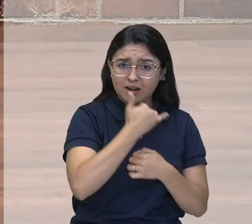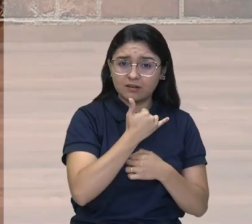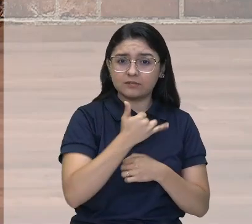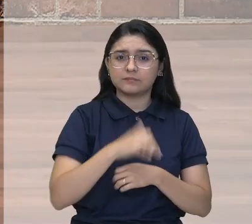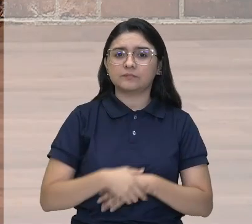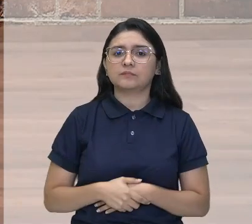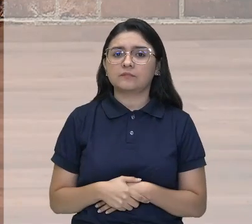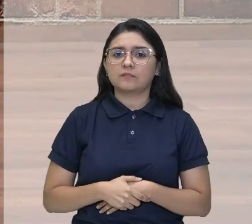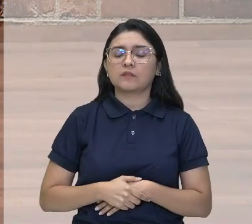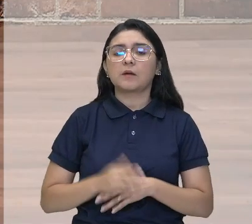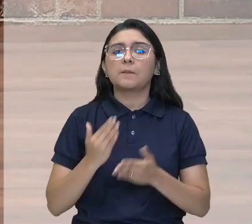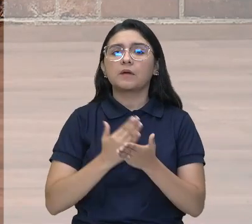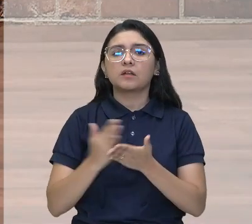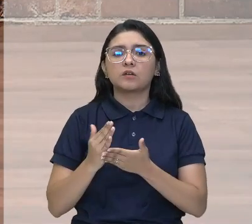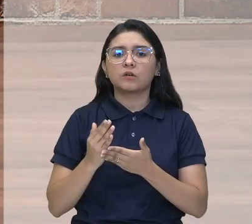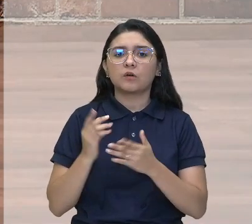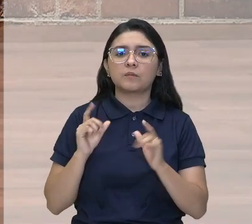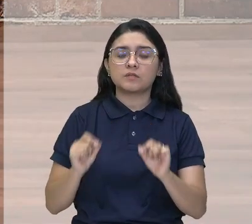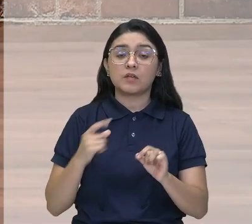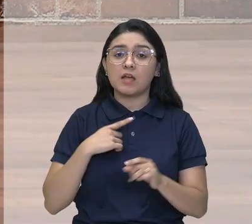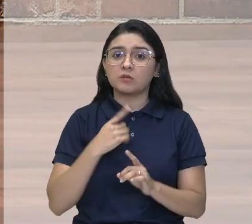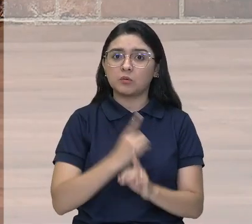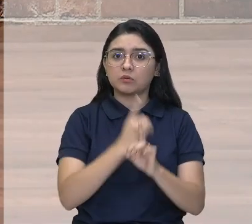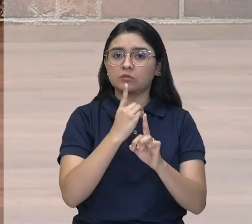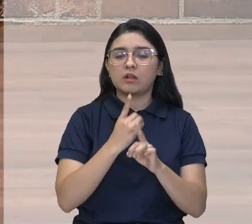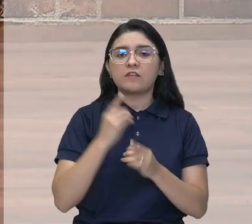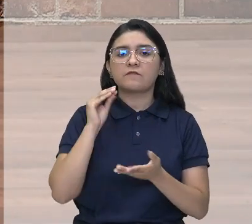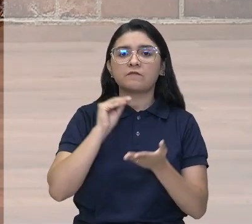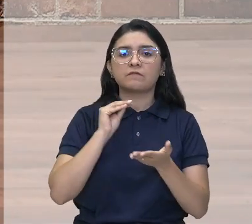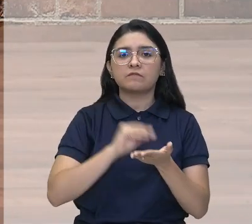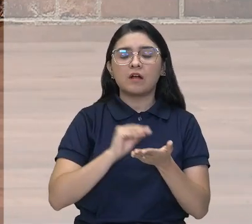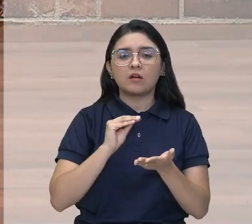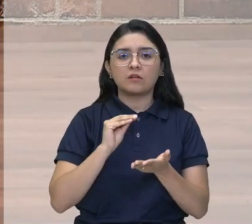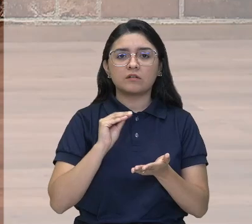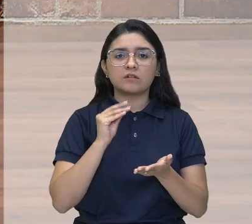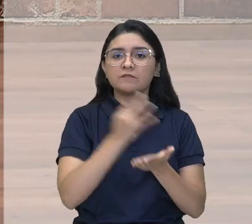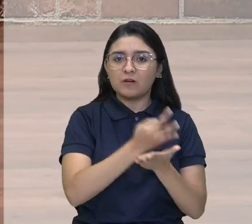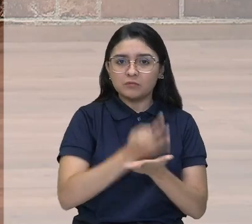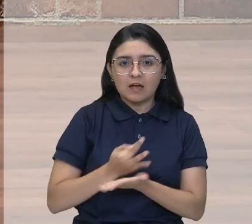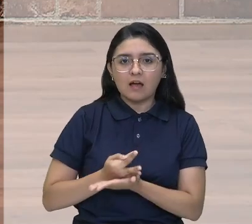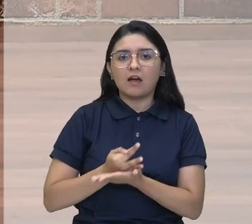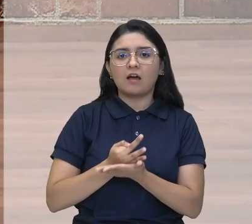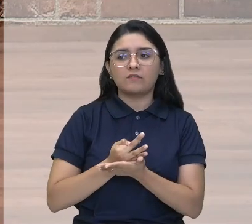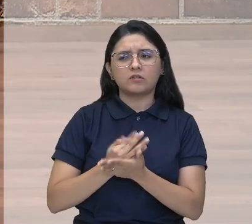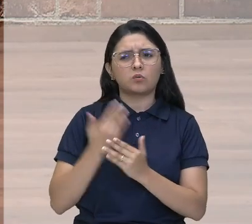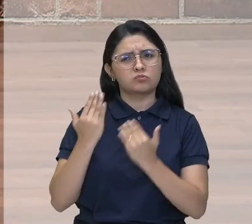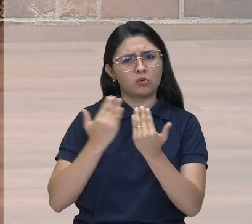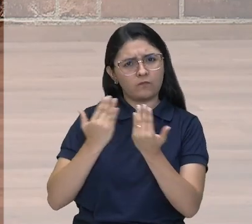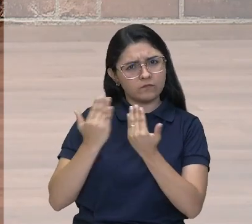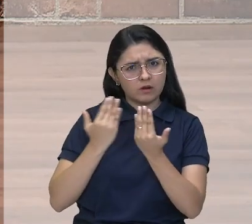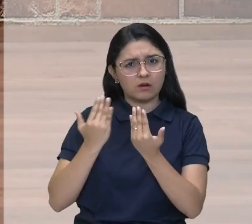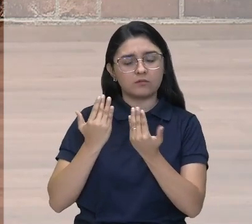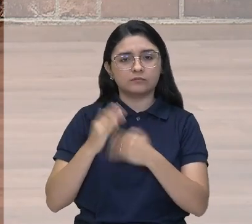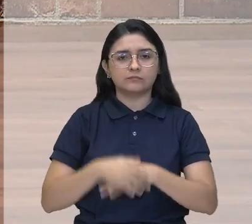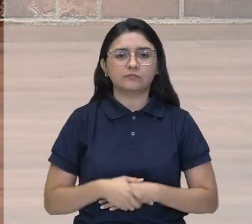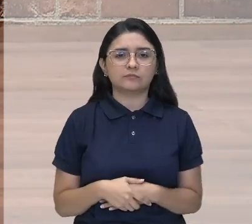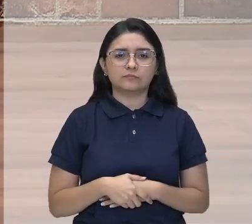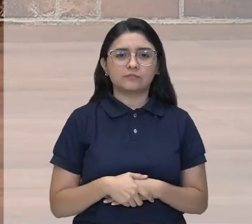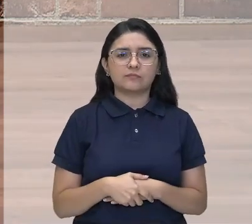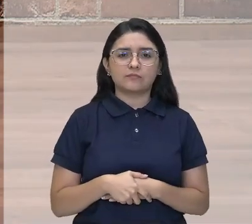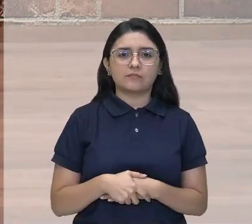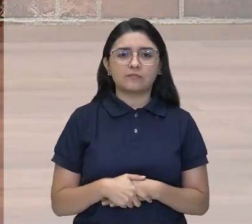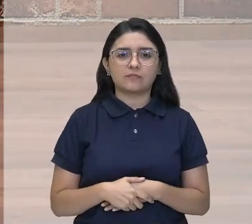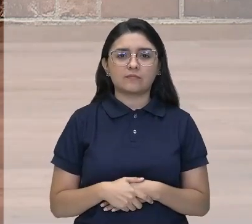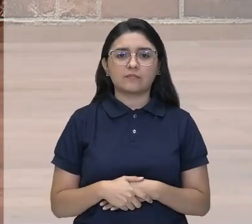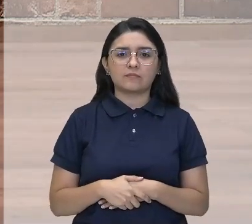disso? porque ele começou a não ir aos encontros, entendeu? Que eu marcava e tal. Aí eu comecei a desconfiar, principalmente no fim de semana.